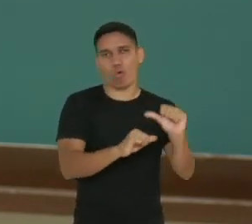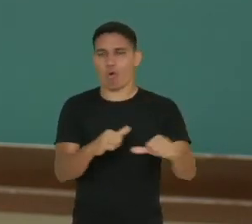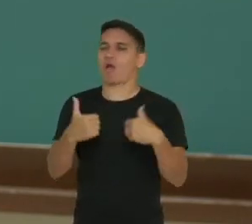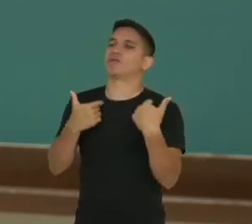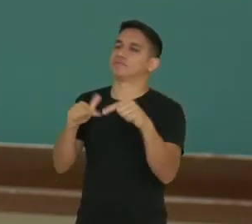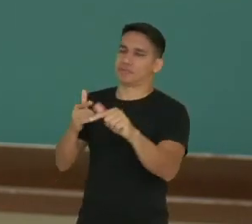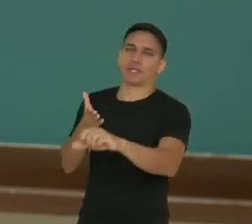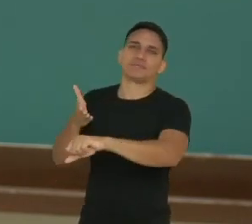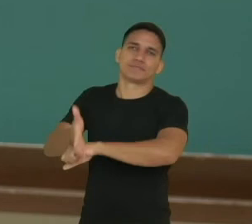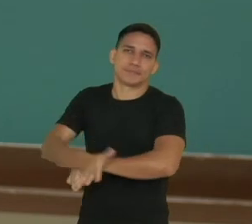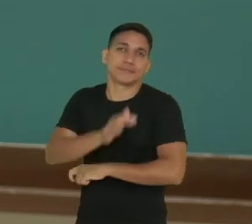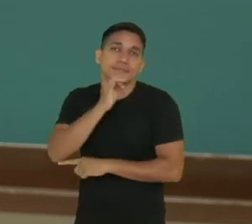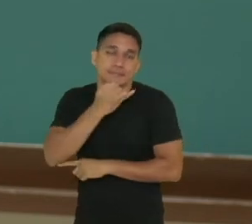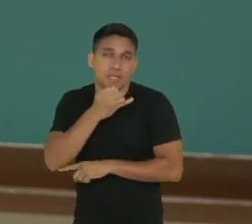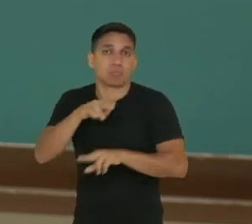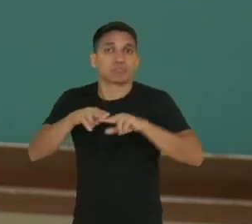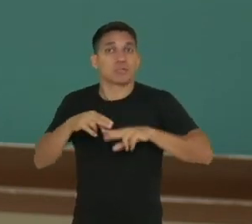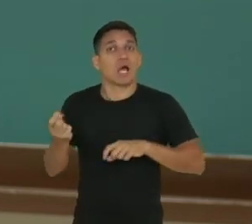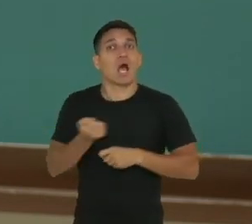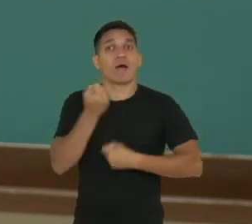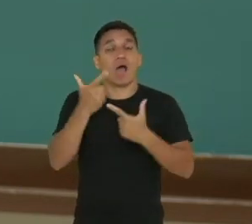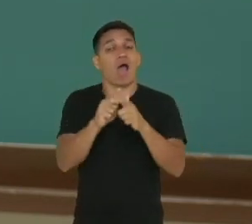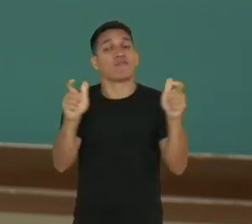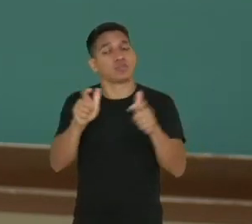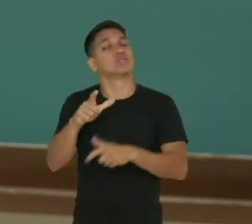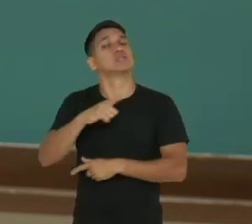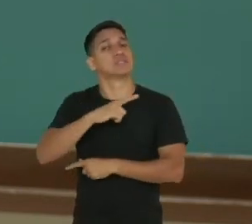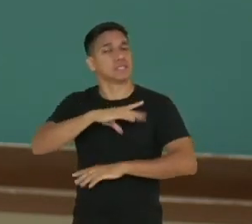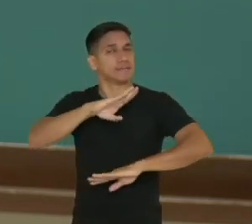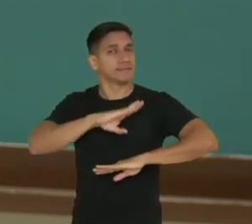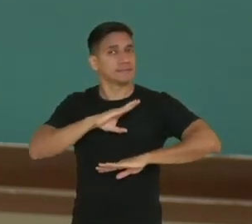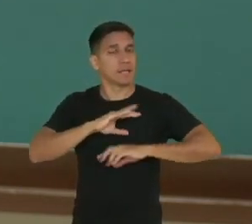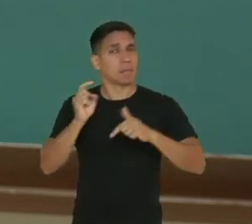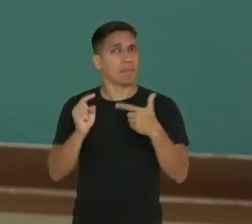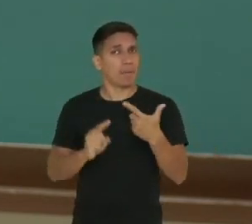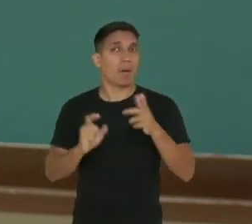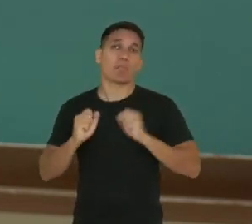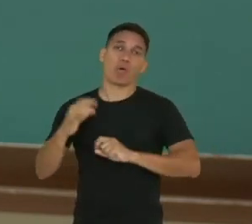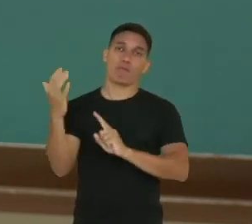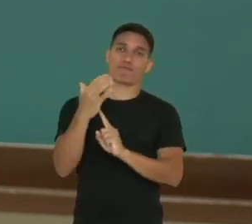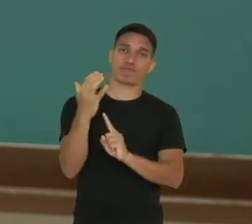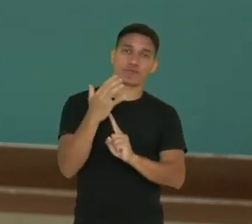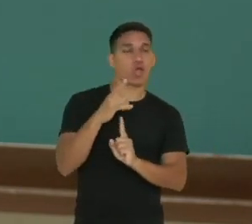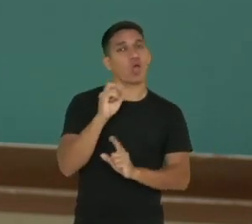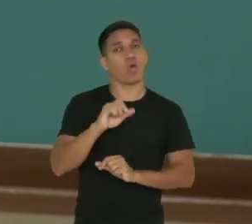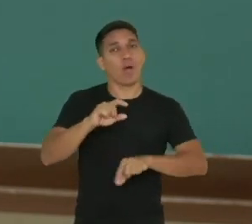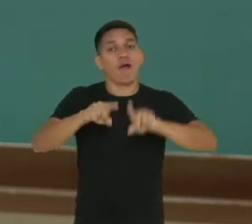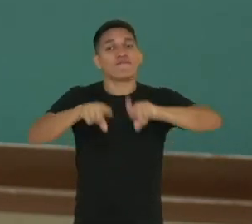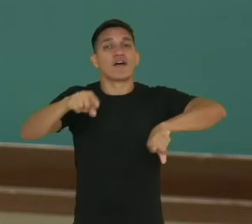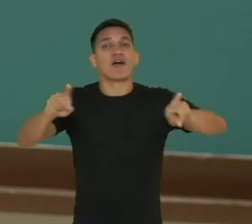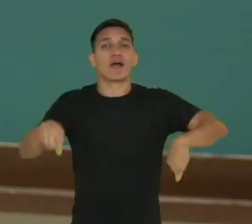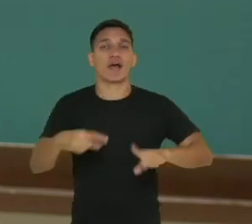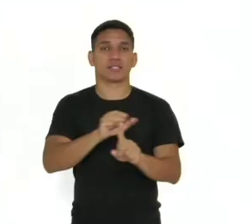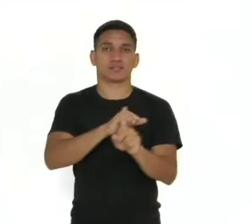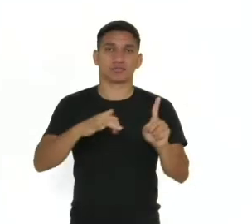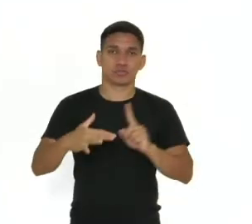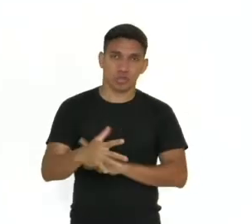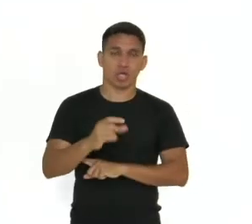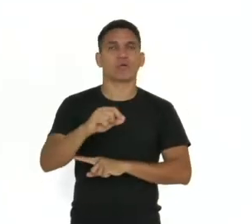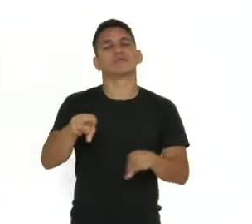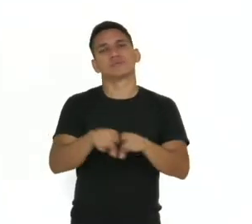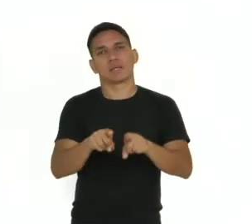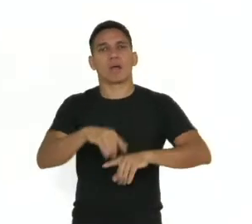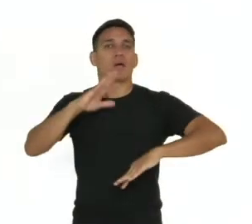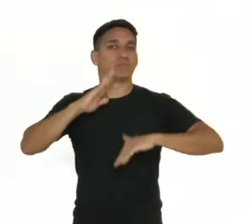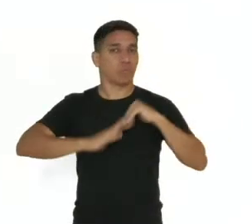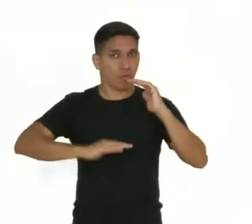Infelizmente. Então, muitas dessas questões, sim, trazem essa influência, né, para a variação social, a